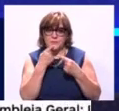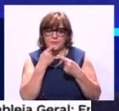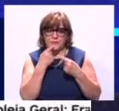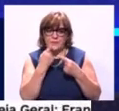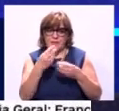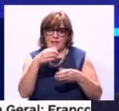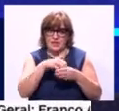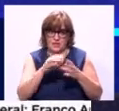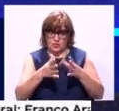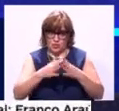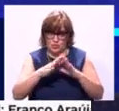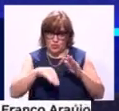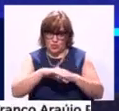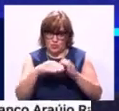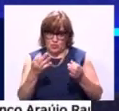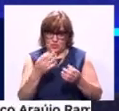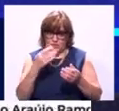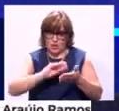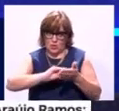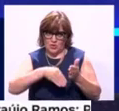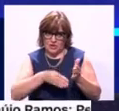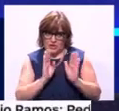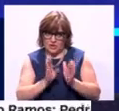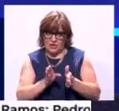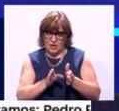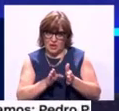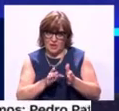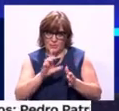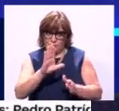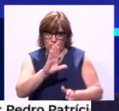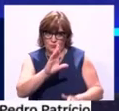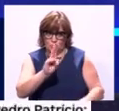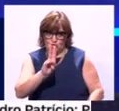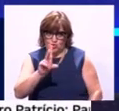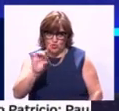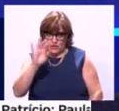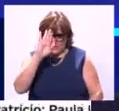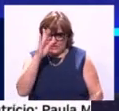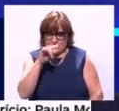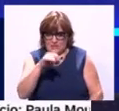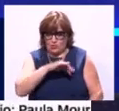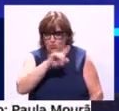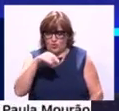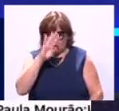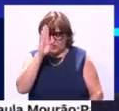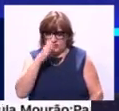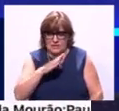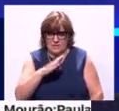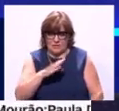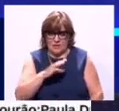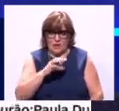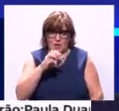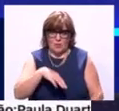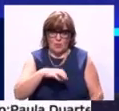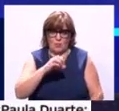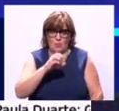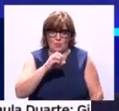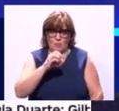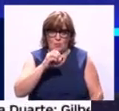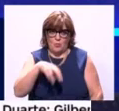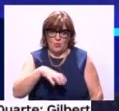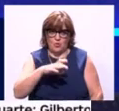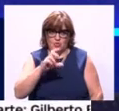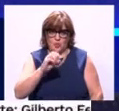Porque dentro da estrutura do Futebol Clube Porto há contratos que foram assinados. O Júlio sabe tão bem como eu, e todos nós sabemos, que o Moncho Lopes assinou um contrato pelo Futebol Clube